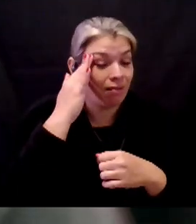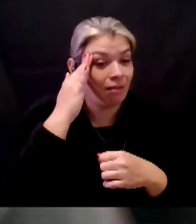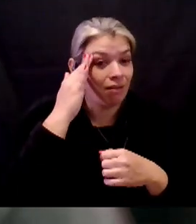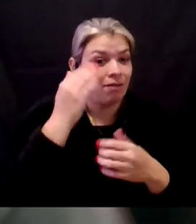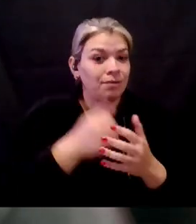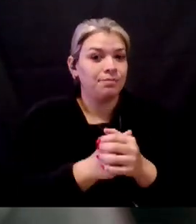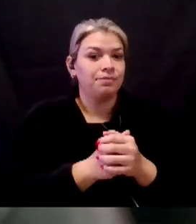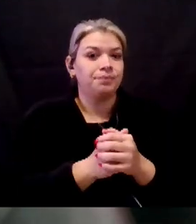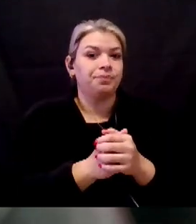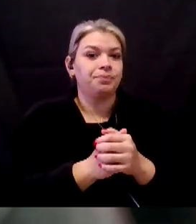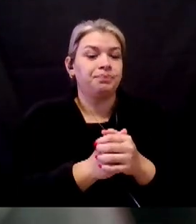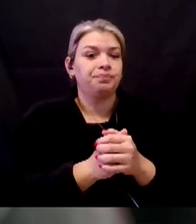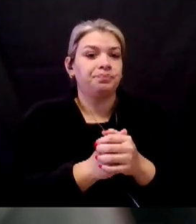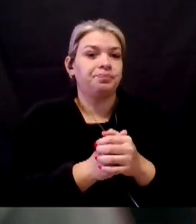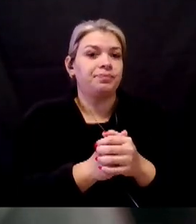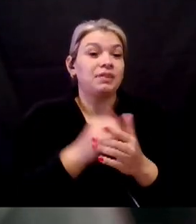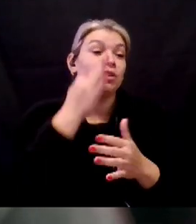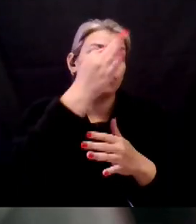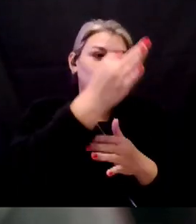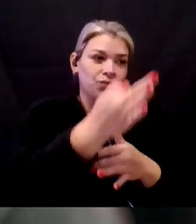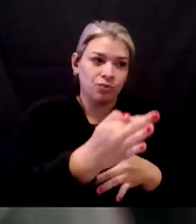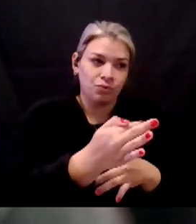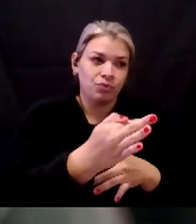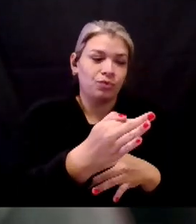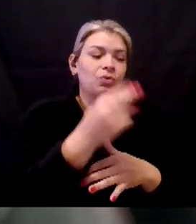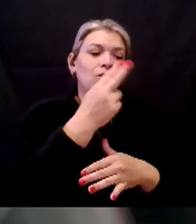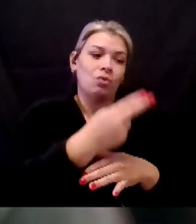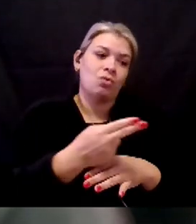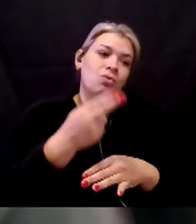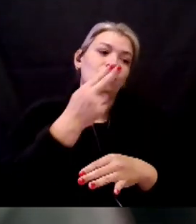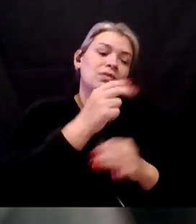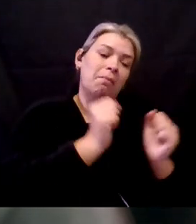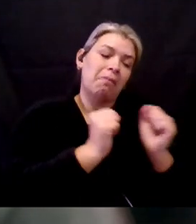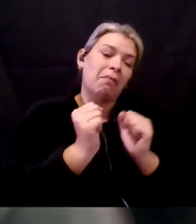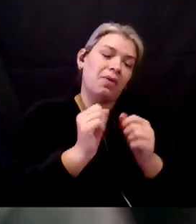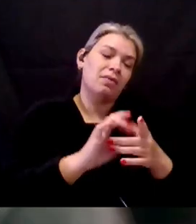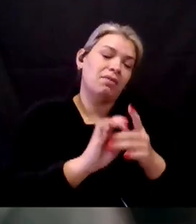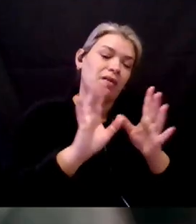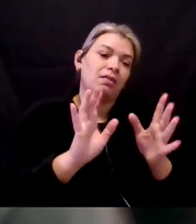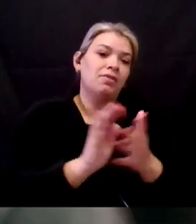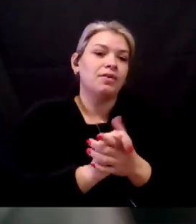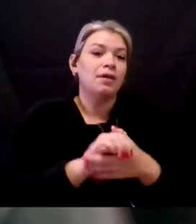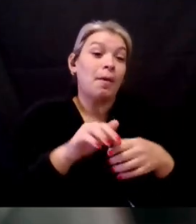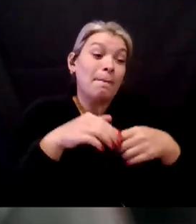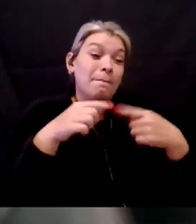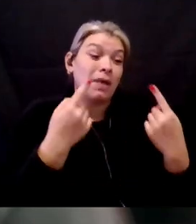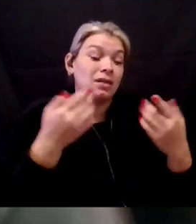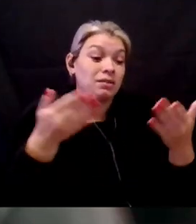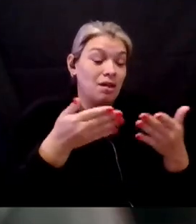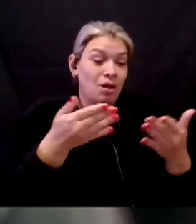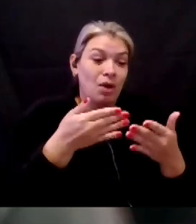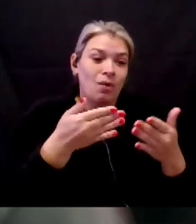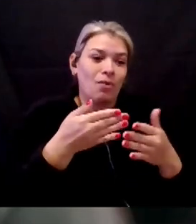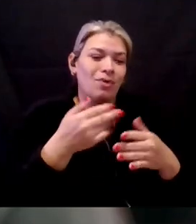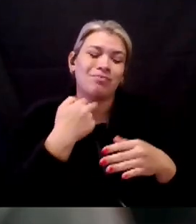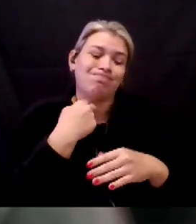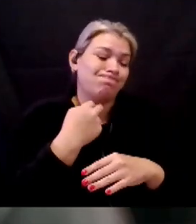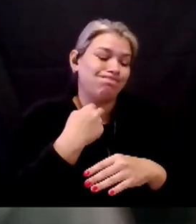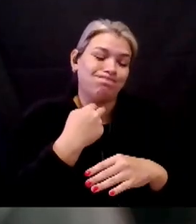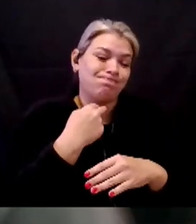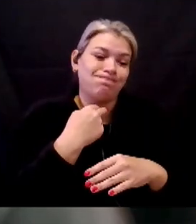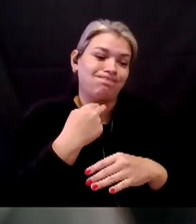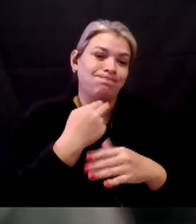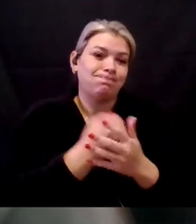possivelmente mais futuramente ela vai sim conseguir utilizar os produtos, mas agora realmente a pele está em desenvolvimento e pode sim